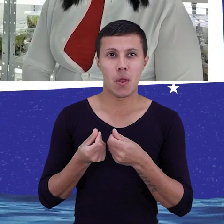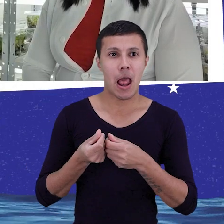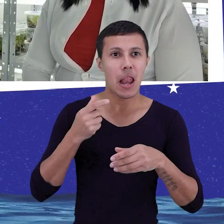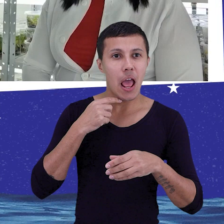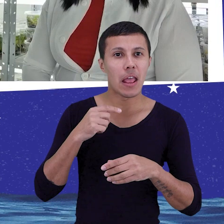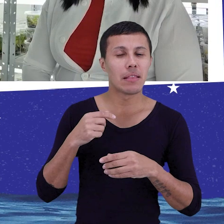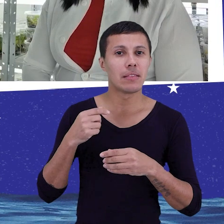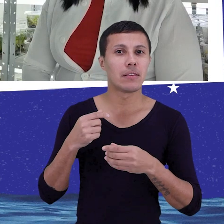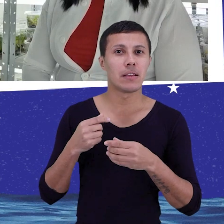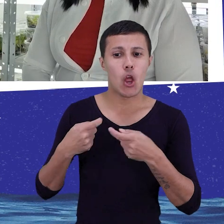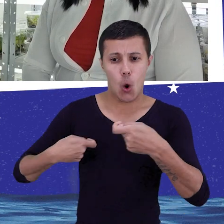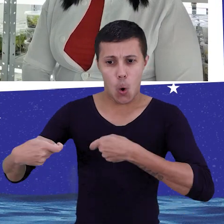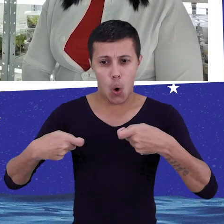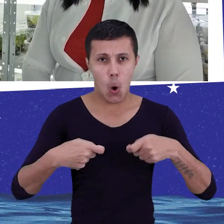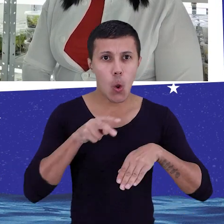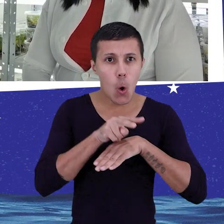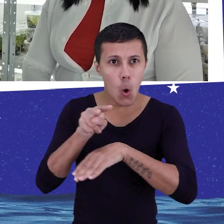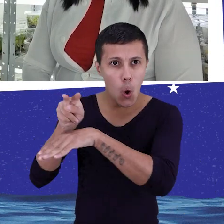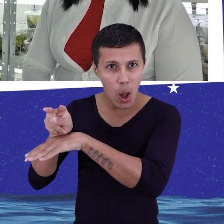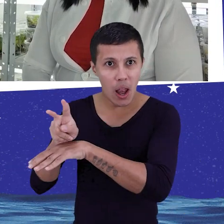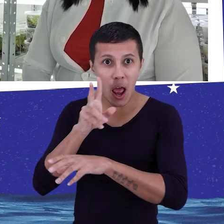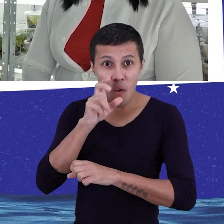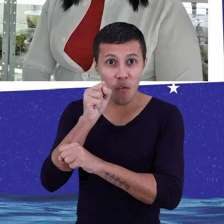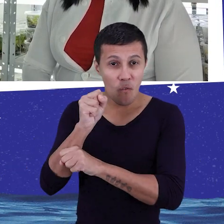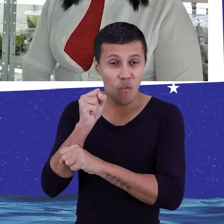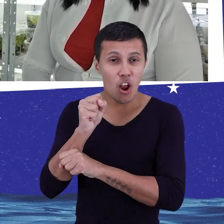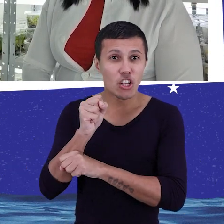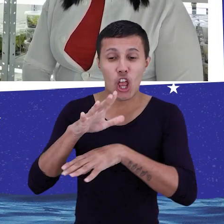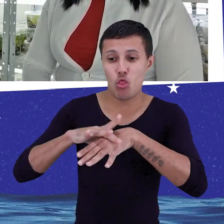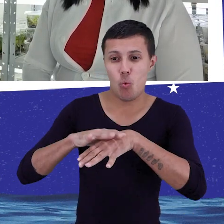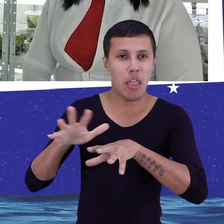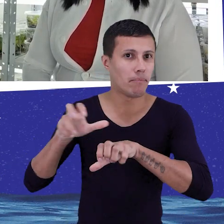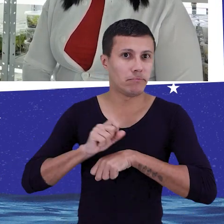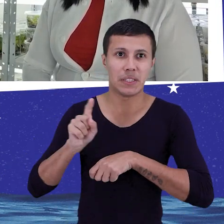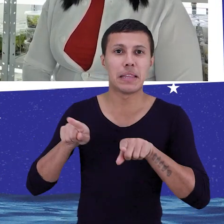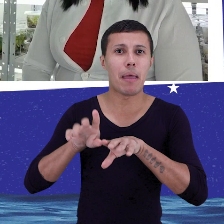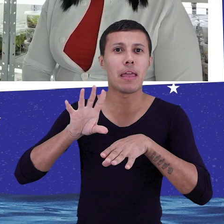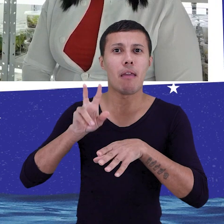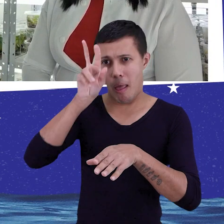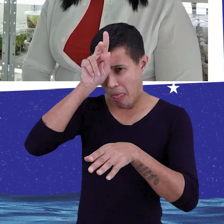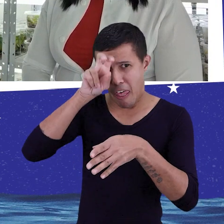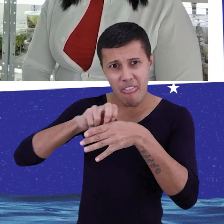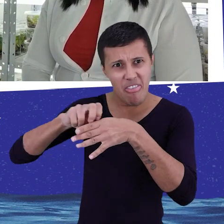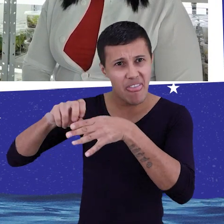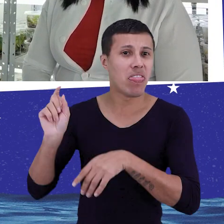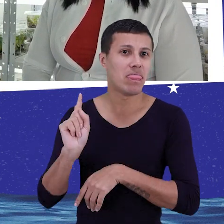cultivada, né, de forma controlada, tem uma resistência à praga e doença. Então, isso também